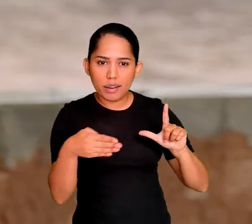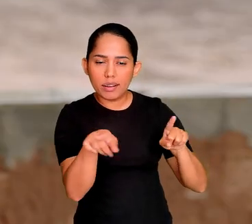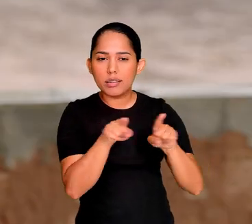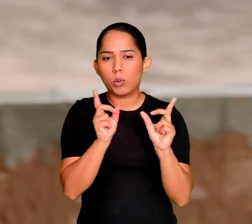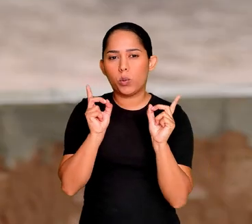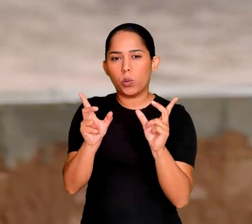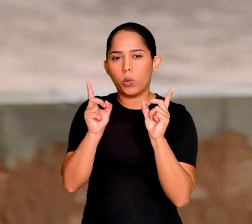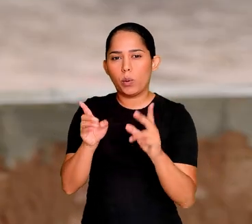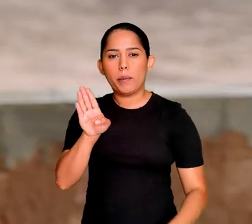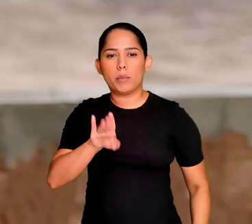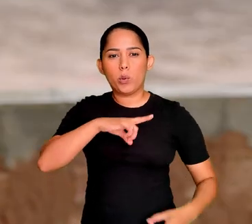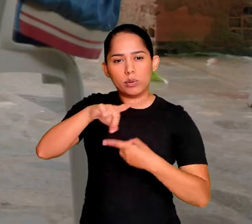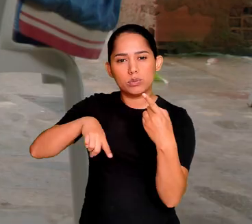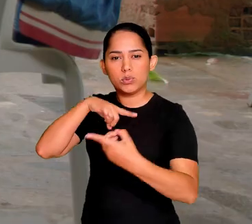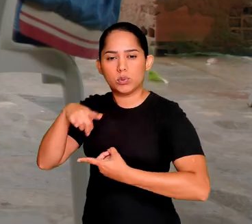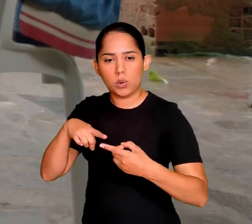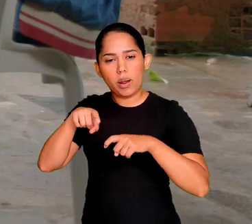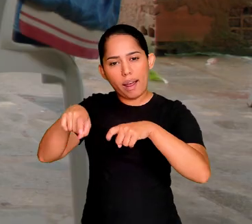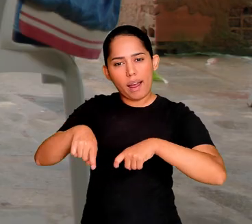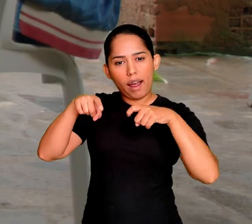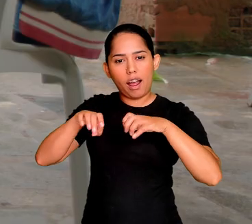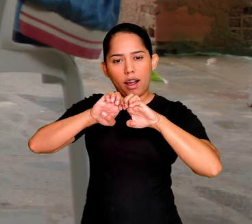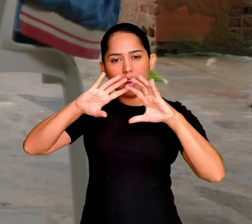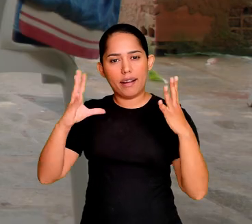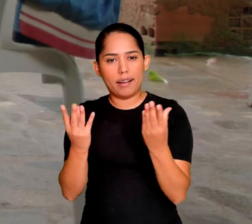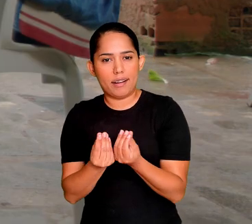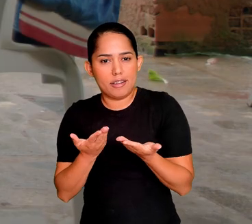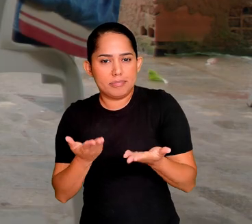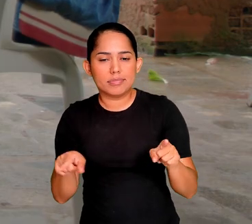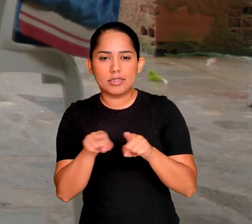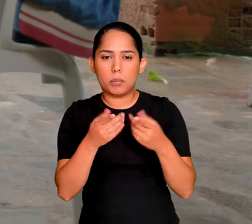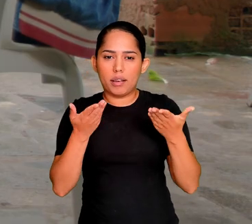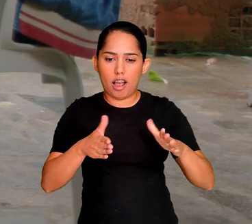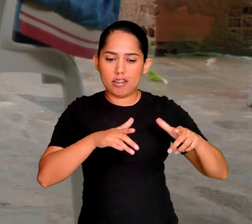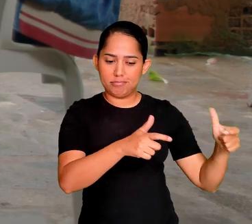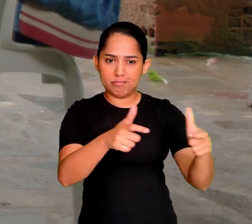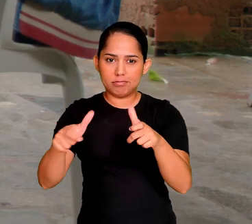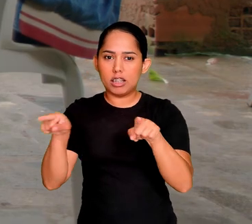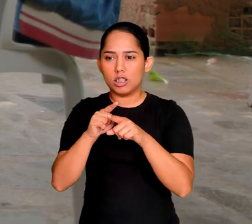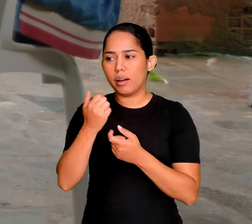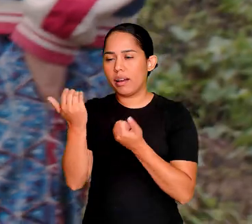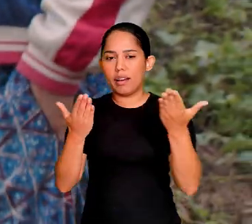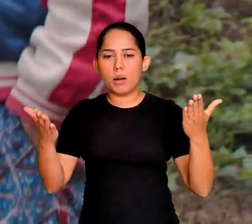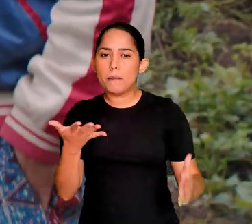da produção biodinâmica e agroecológica, tanto aqui dos assentamentos como da região, em torno de mais de 60 famílias. Então, aqui tem